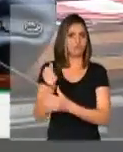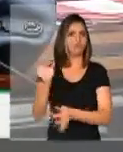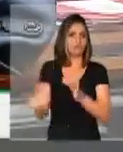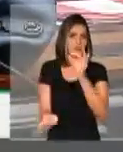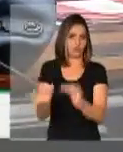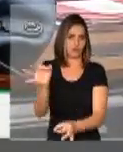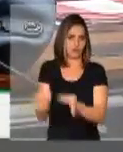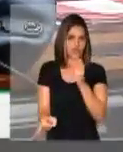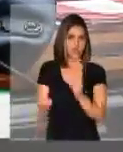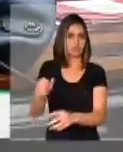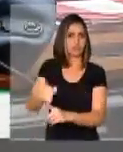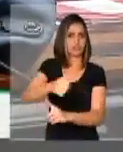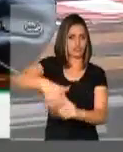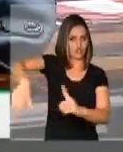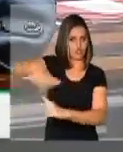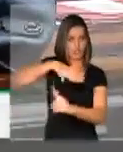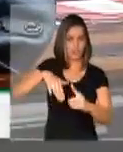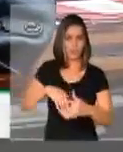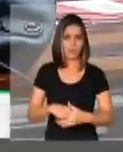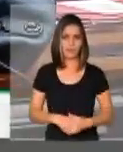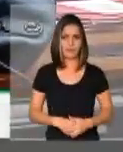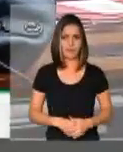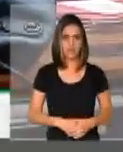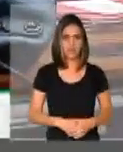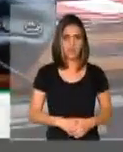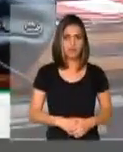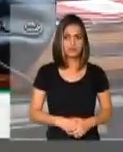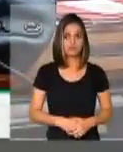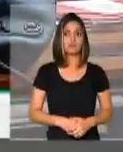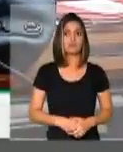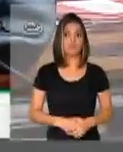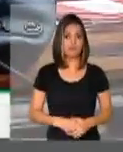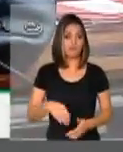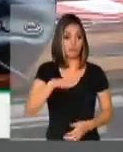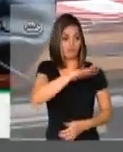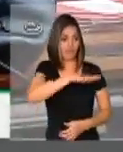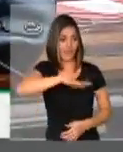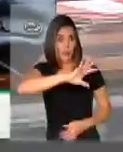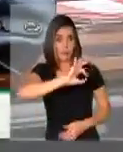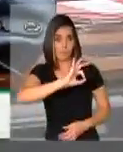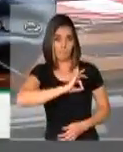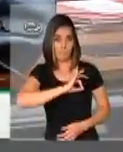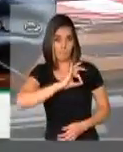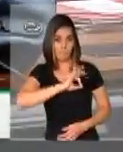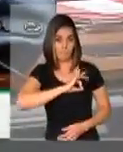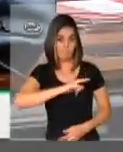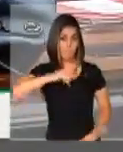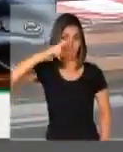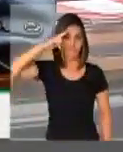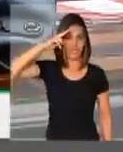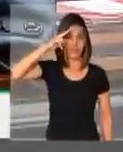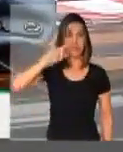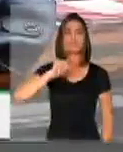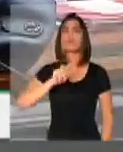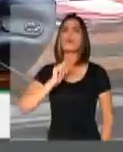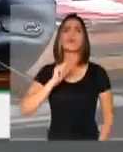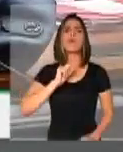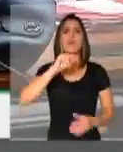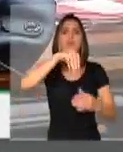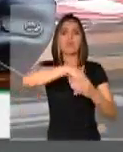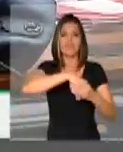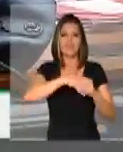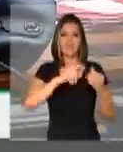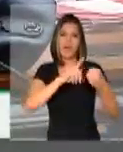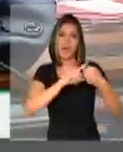social. Voltando à nossa condição de militares, eu já vejo no artigo 1º